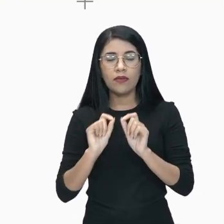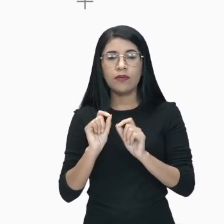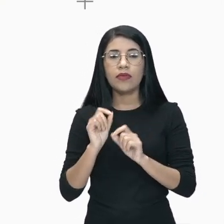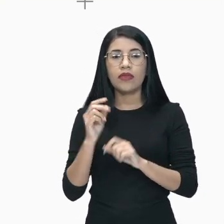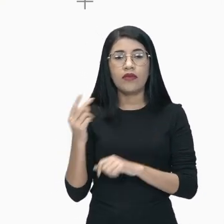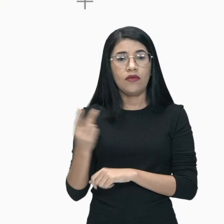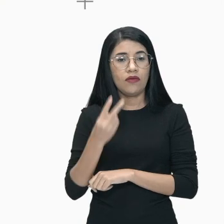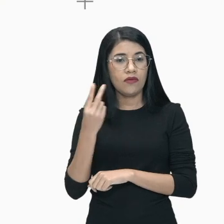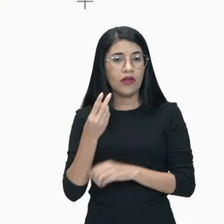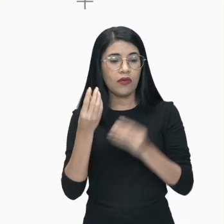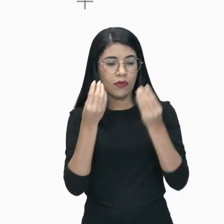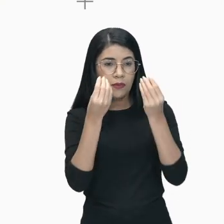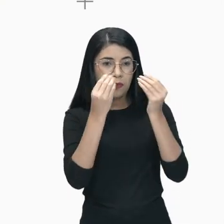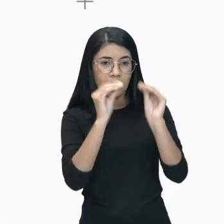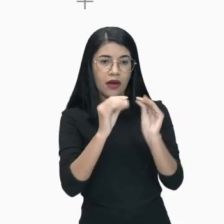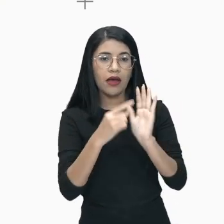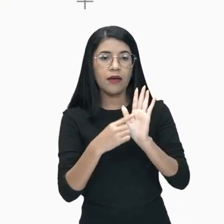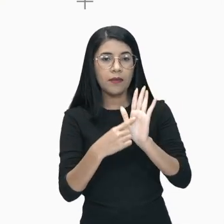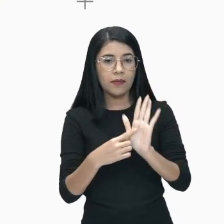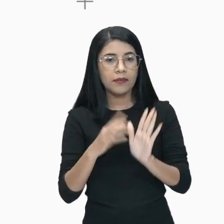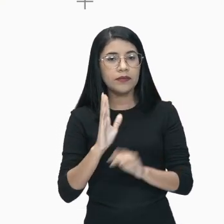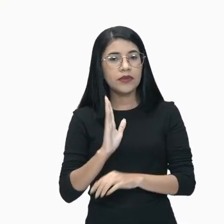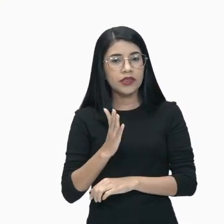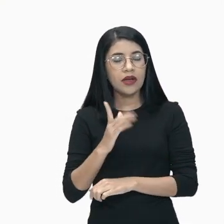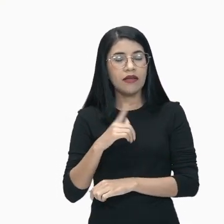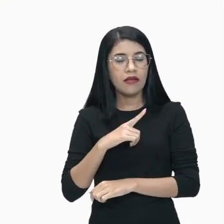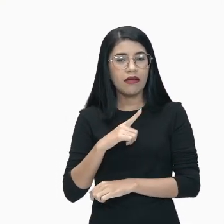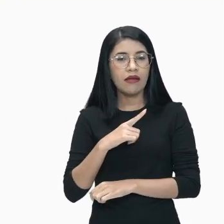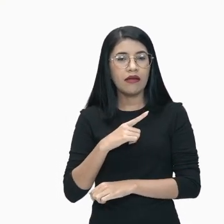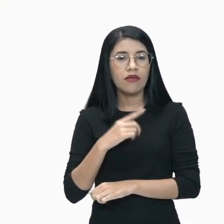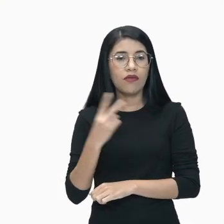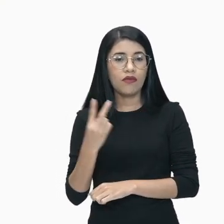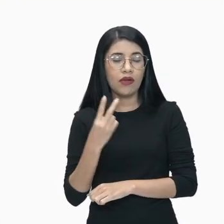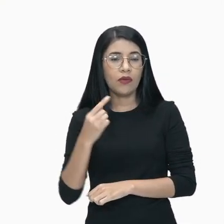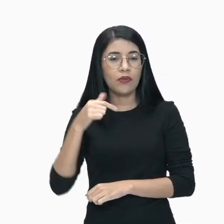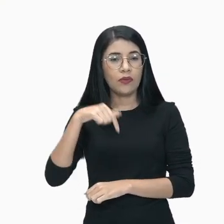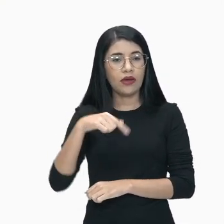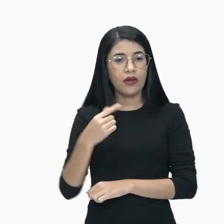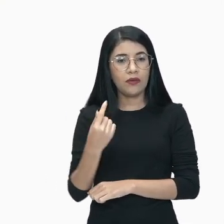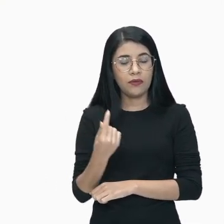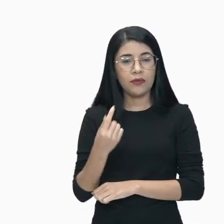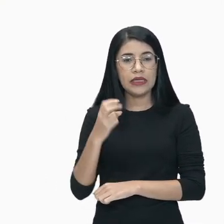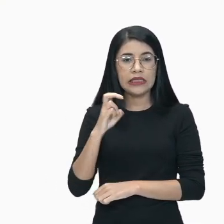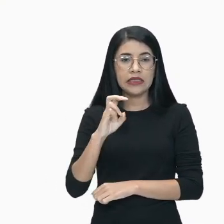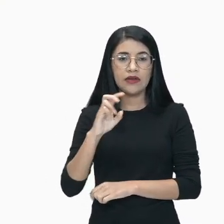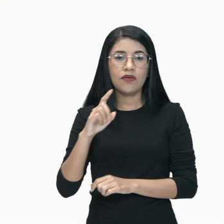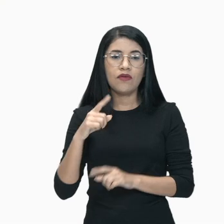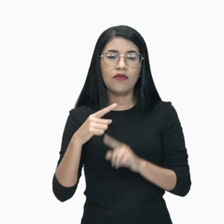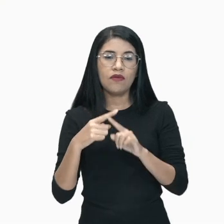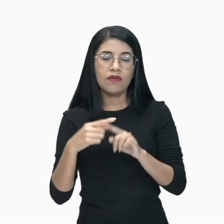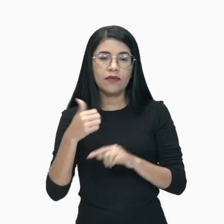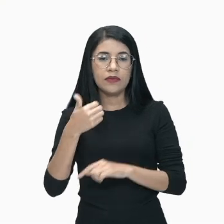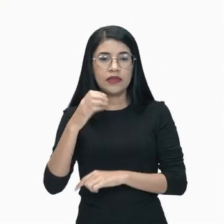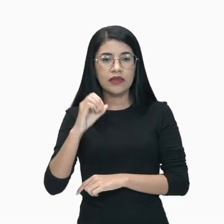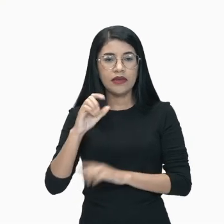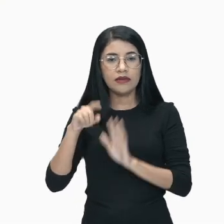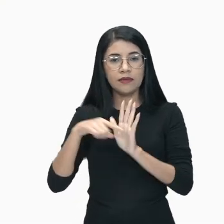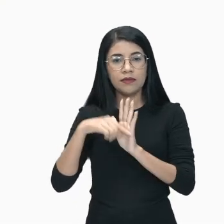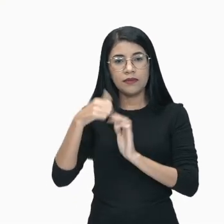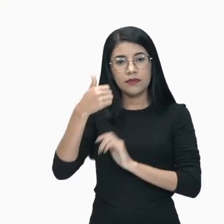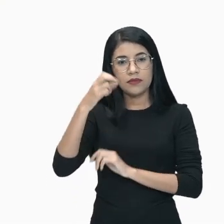cargas elétricas. Ele me deu aqui o valor de Q1, 5 vezes 10 a menos 12